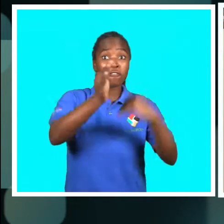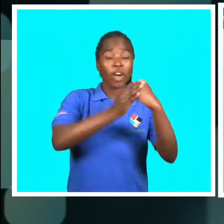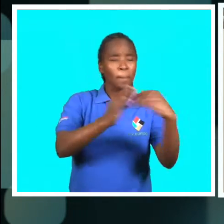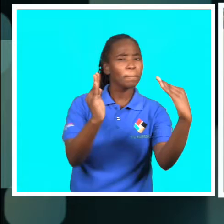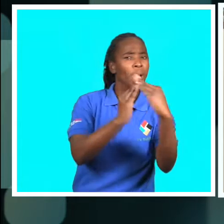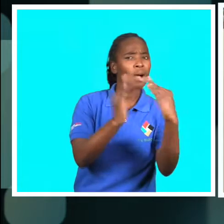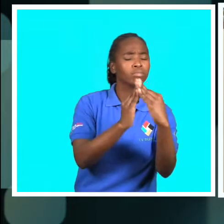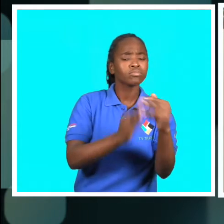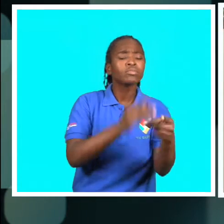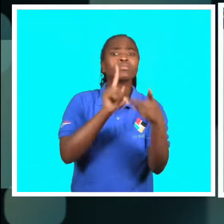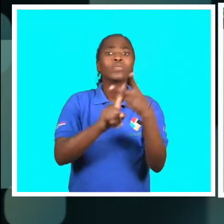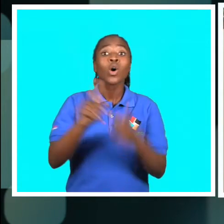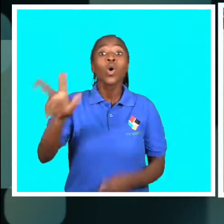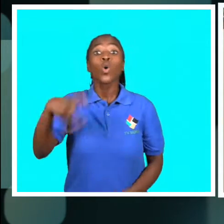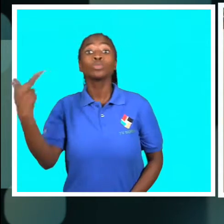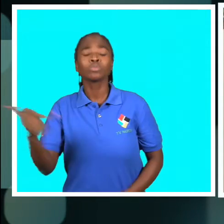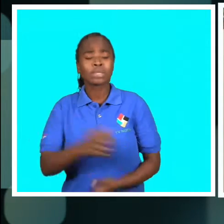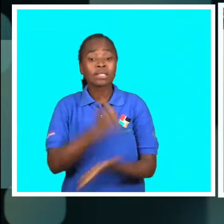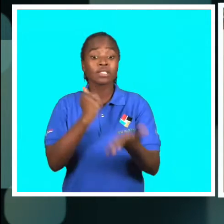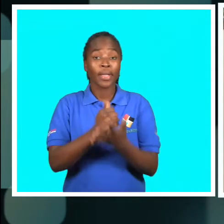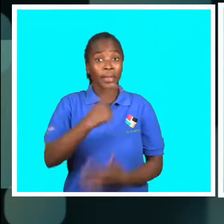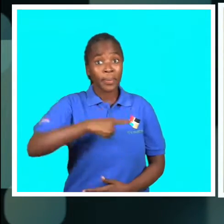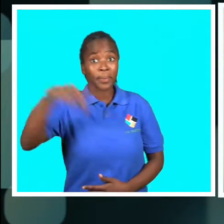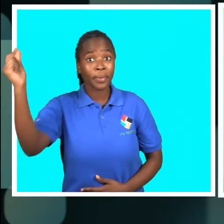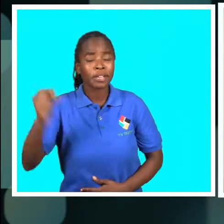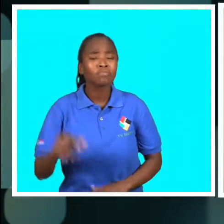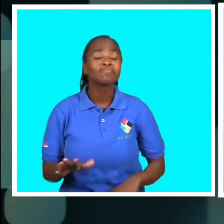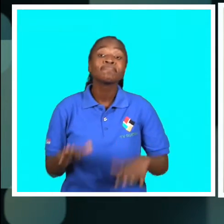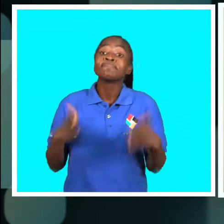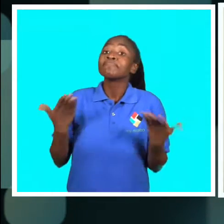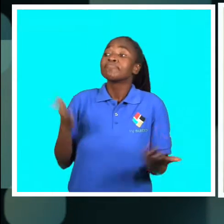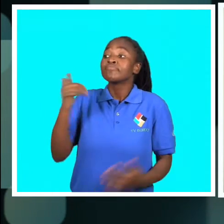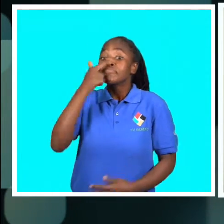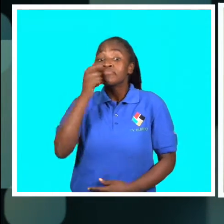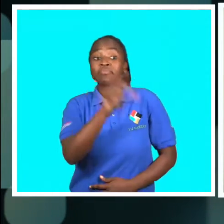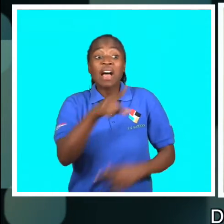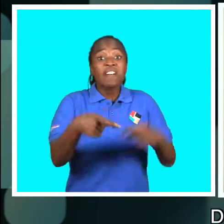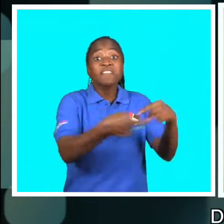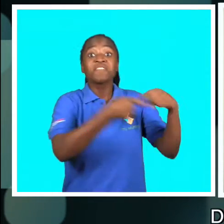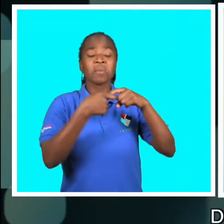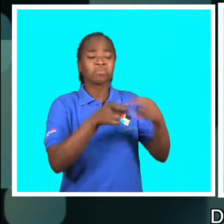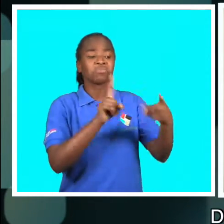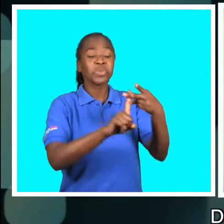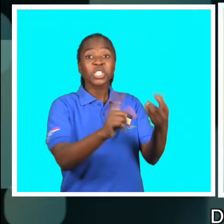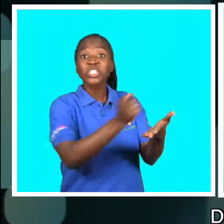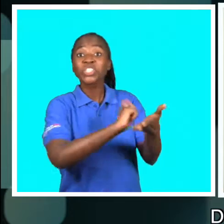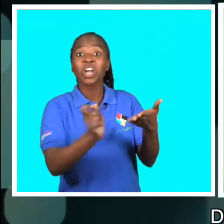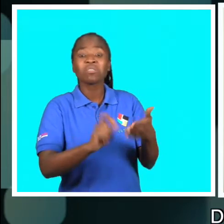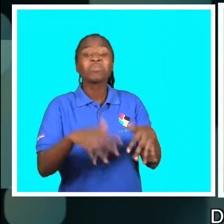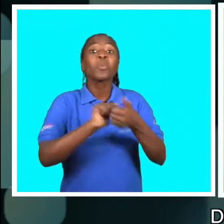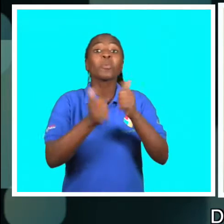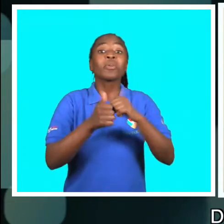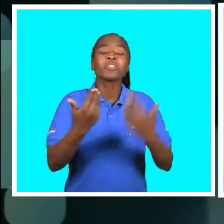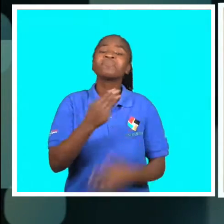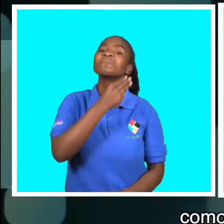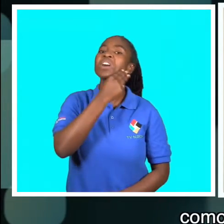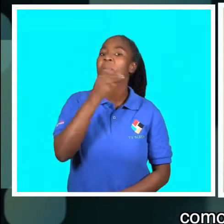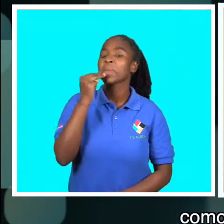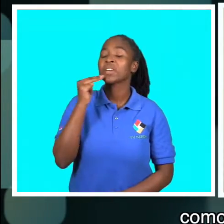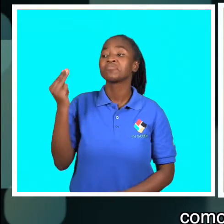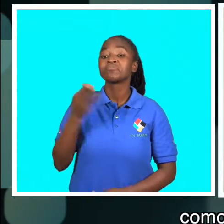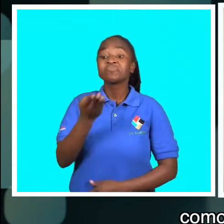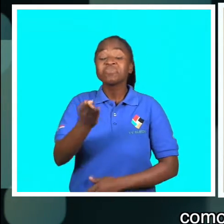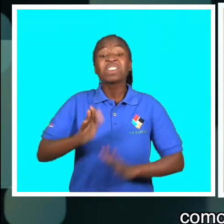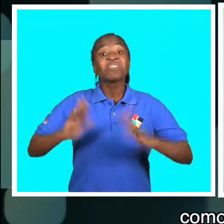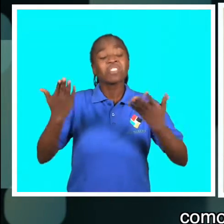anos de idade. Ele vive na rua há um mês. Diz que abandonou a família e a escola como